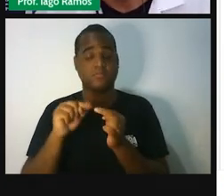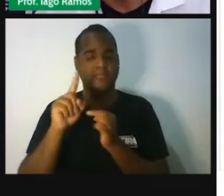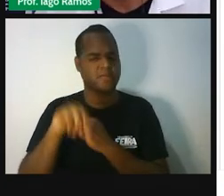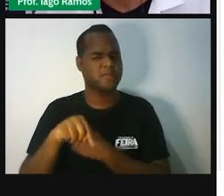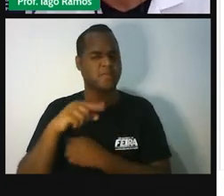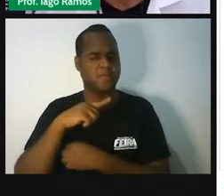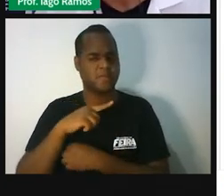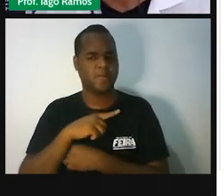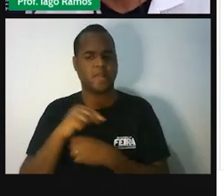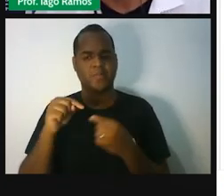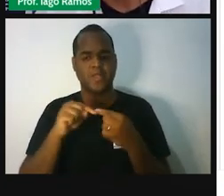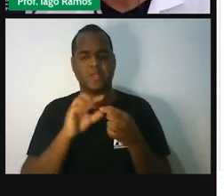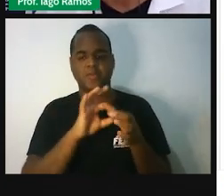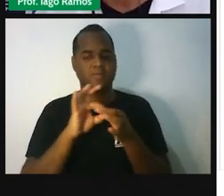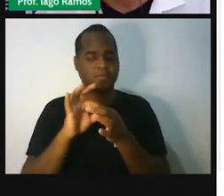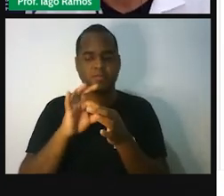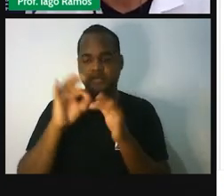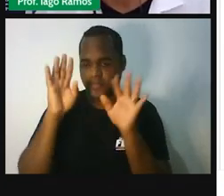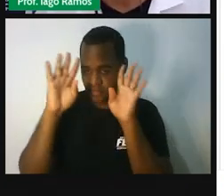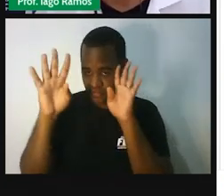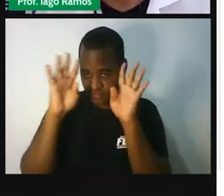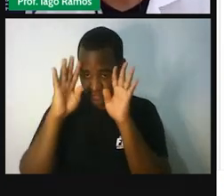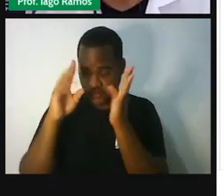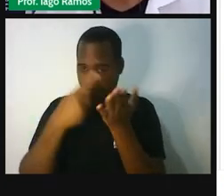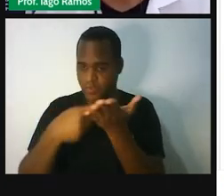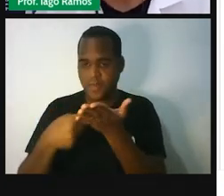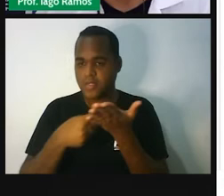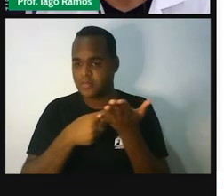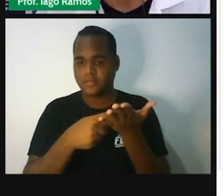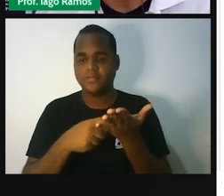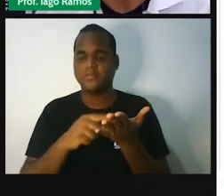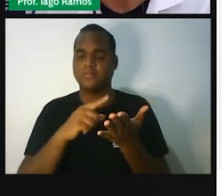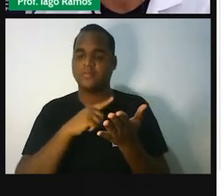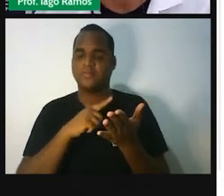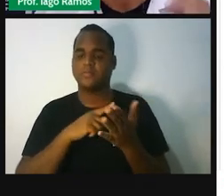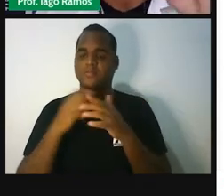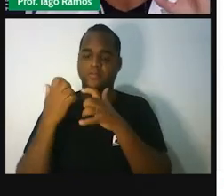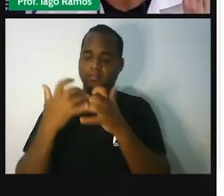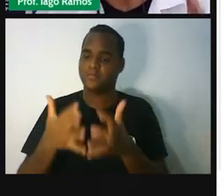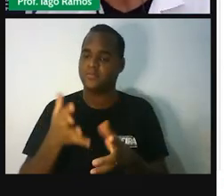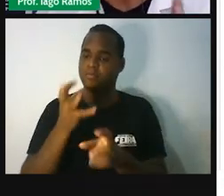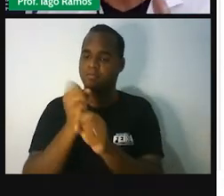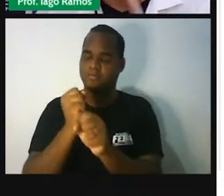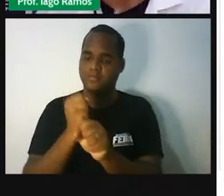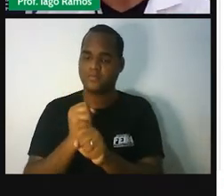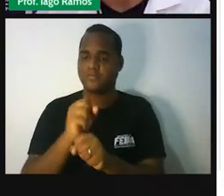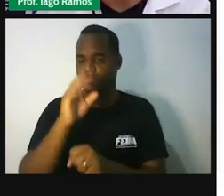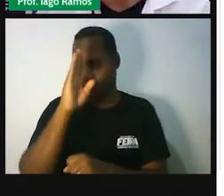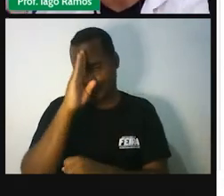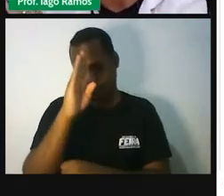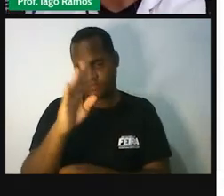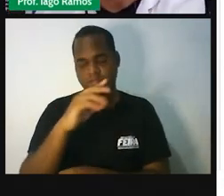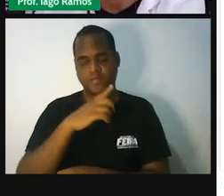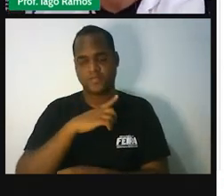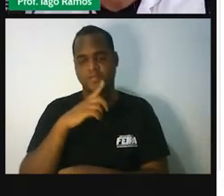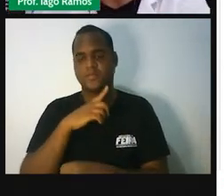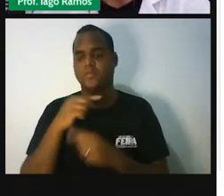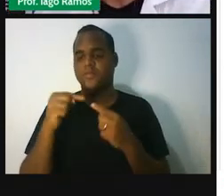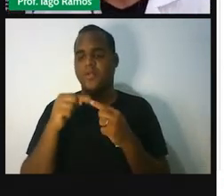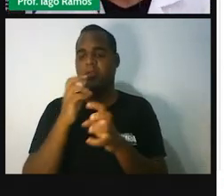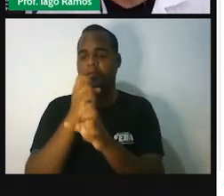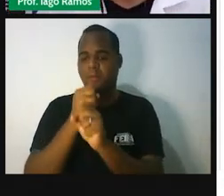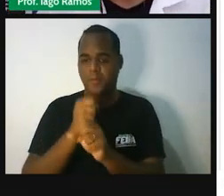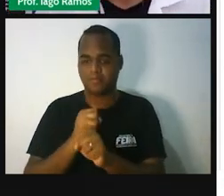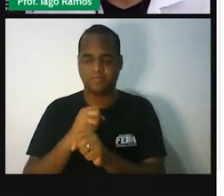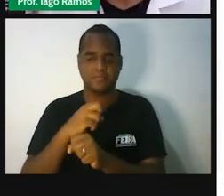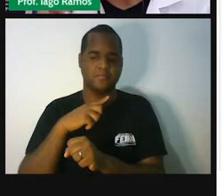vai envolver o raciocínio de combinação. É uma situação que você vai precisar contar. Princípio fundamental da contagem. E